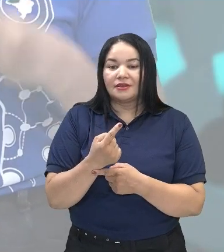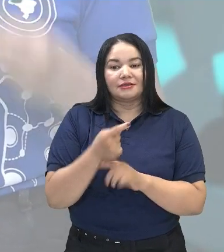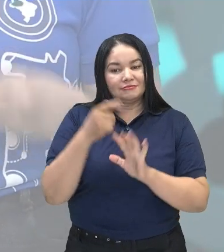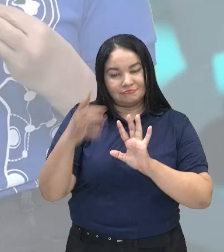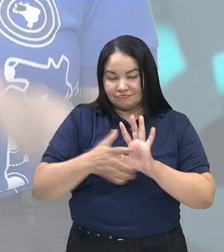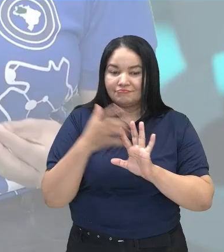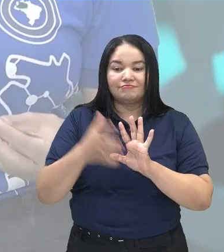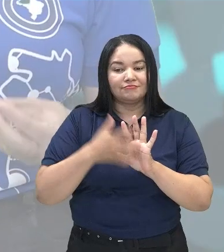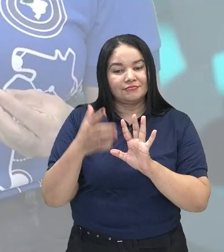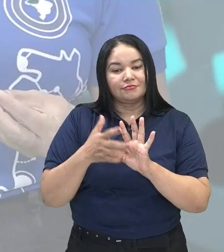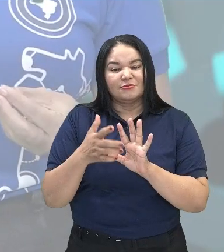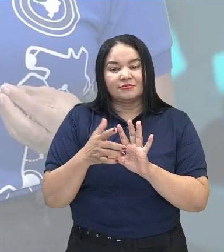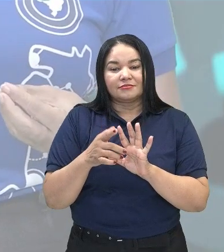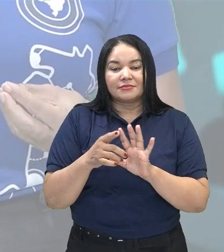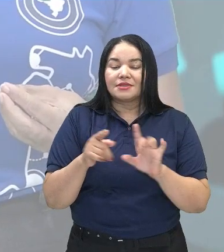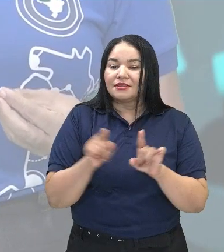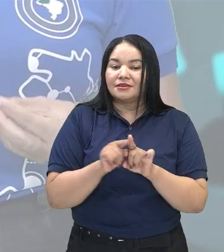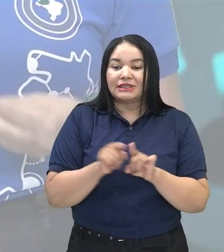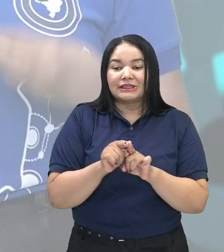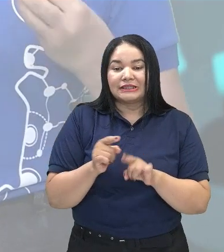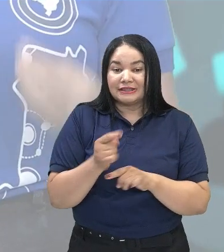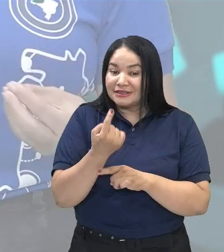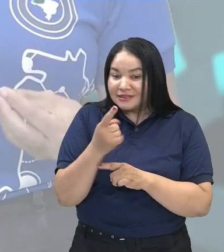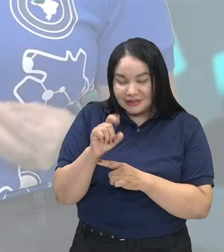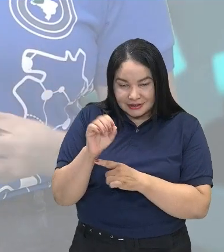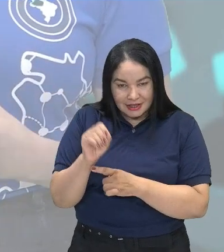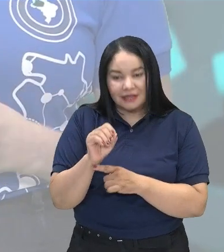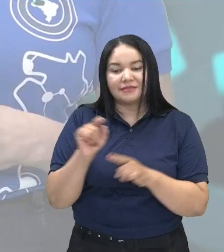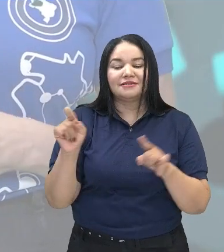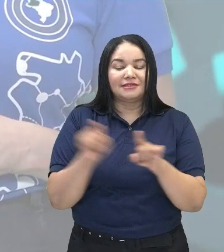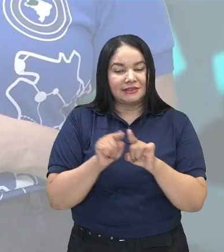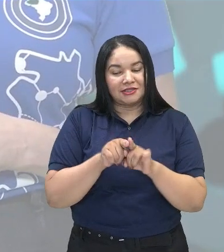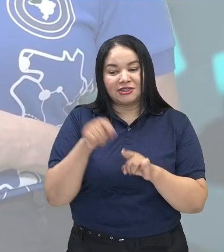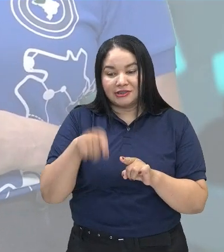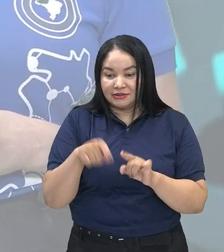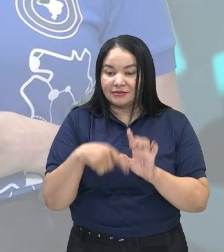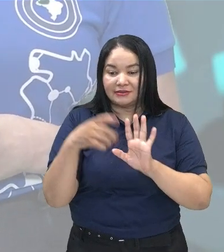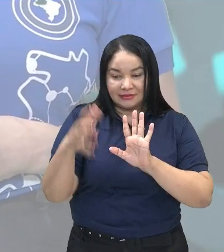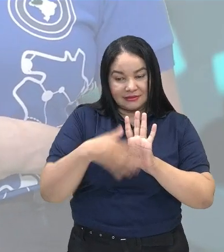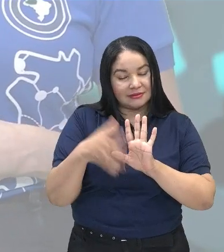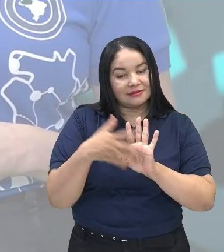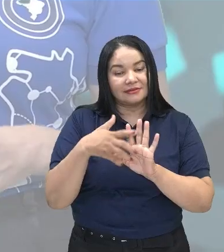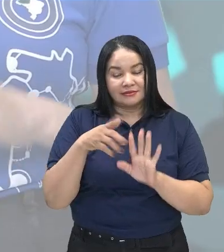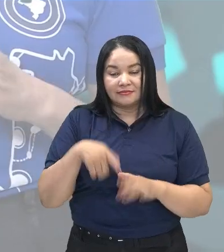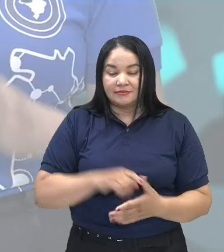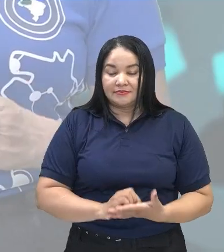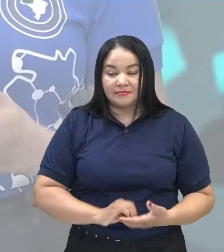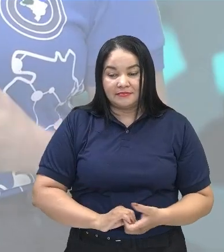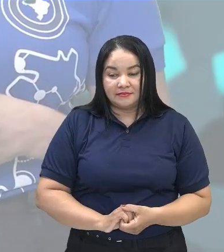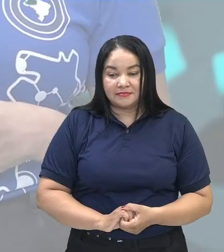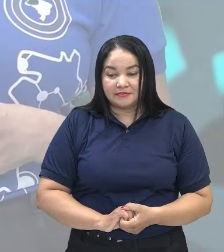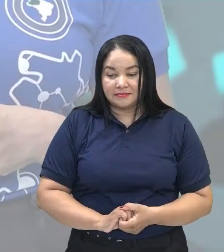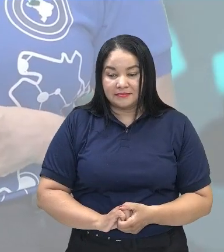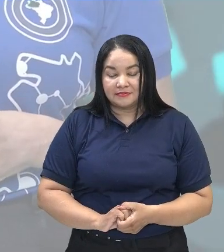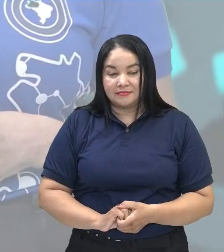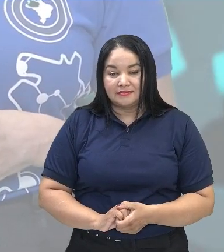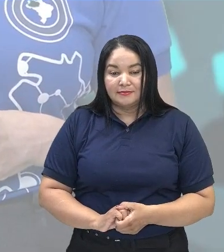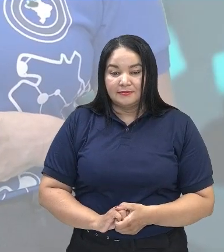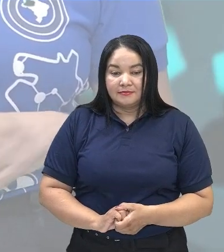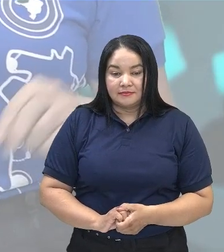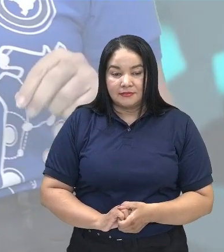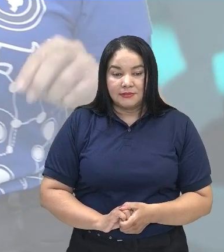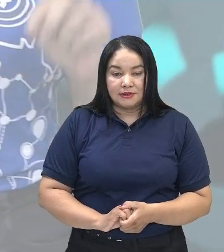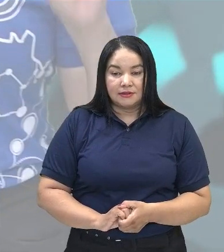que eu diga 100 vezes, né? A gente gosta mesmo de exagerar quando se trata dessa